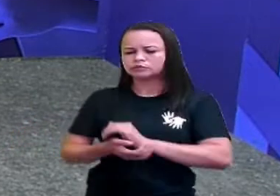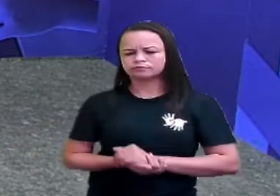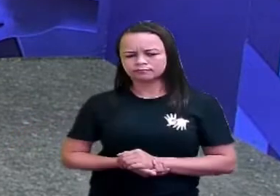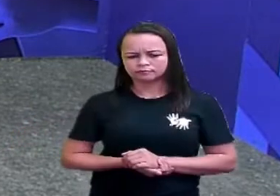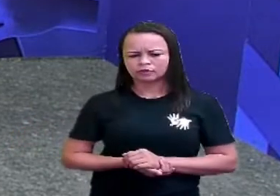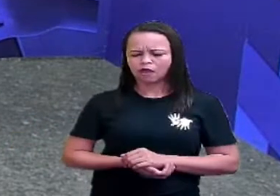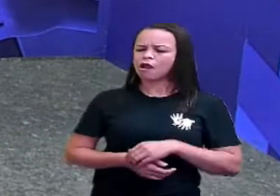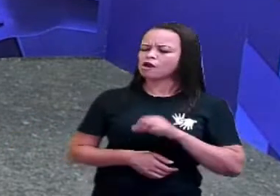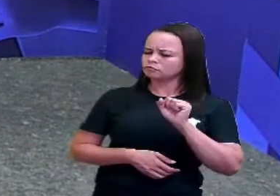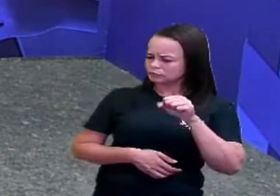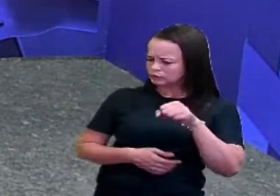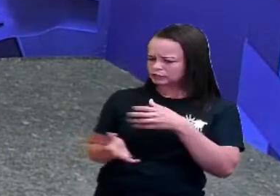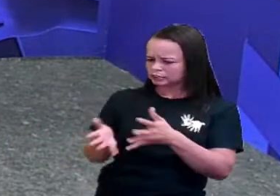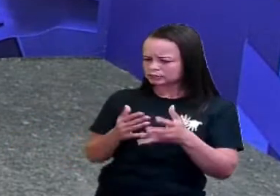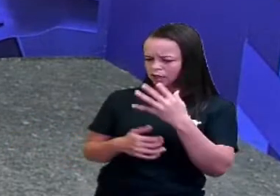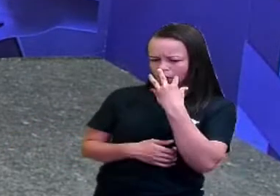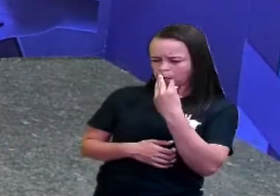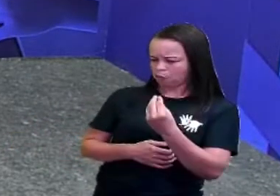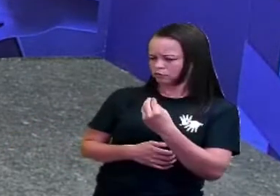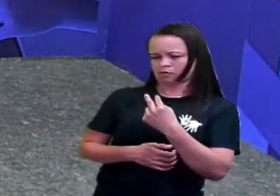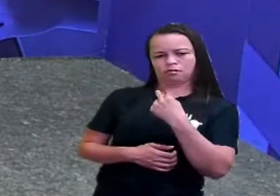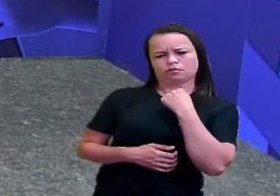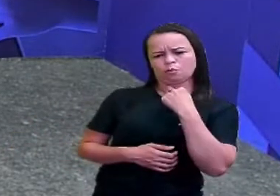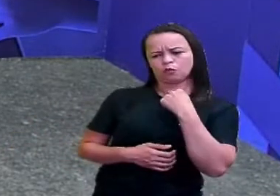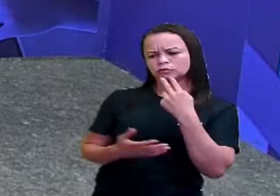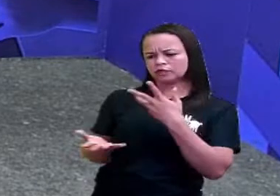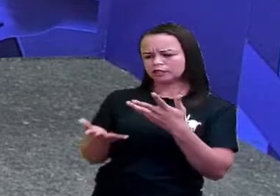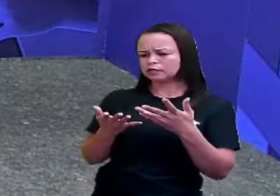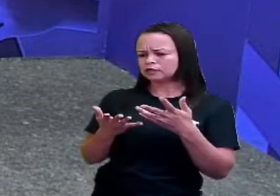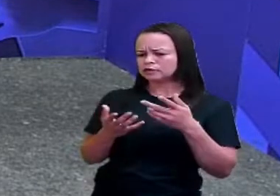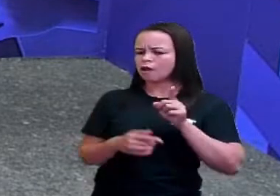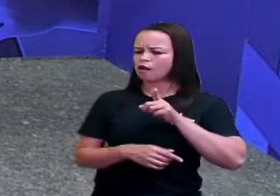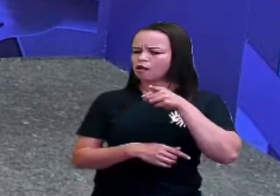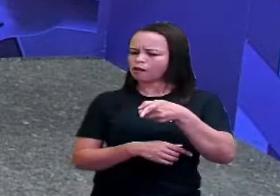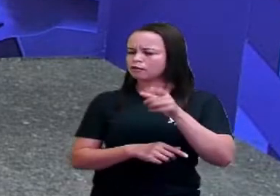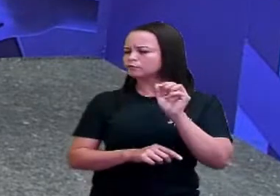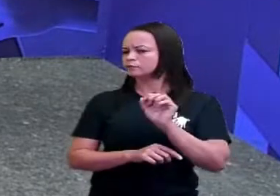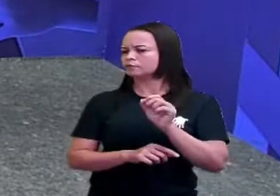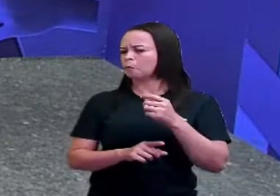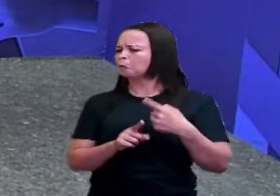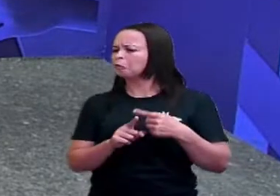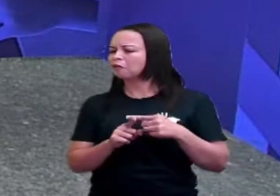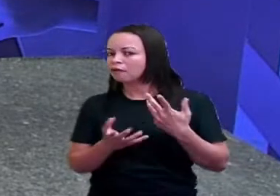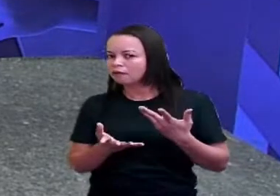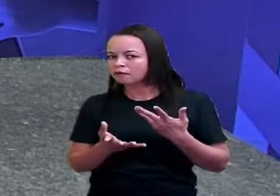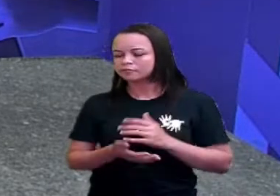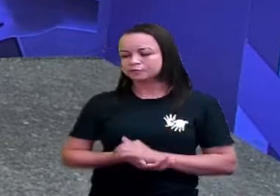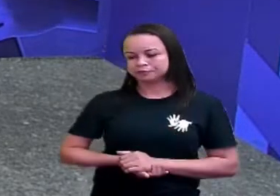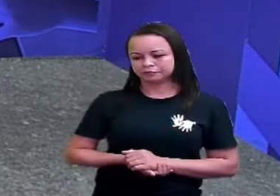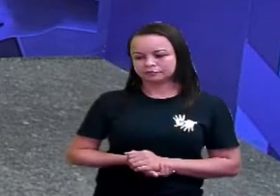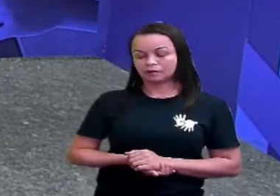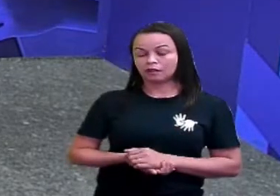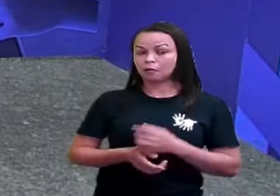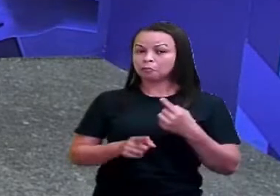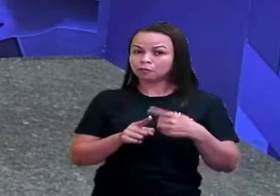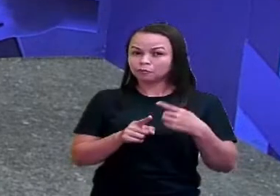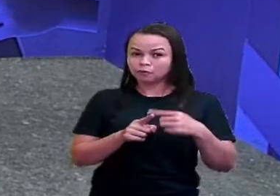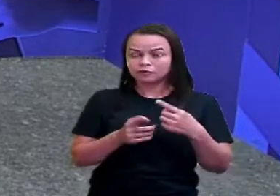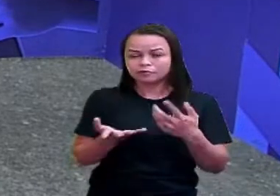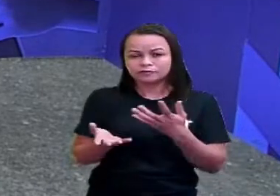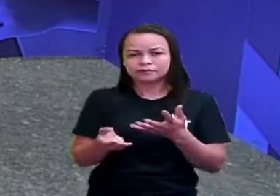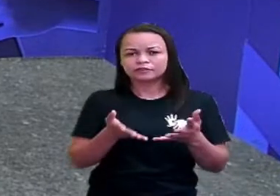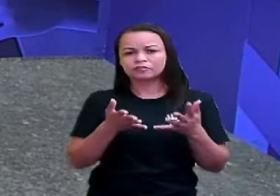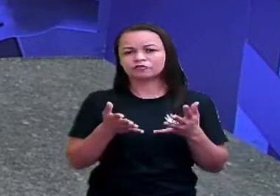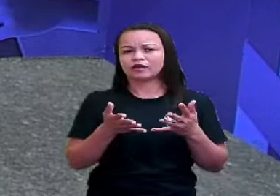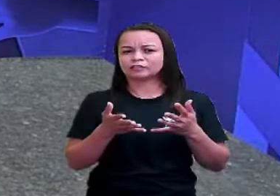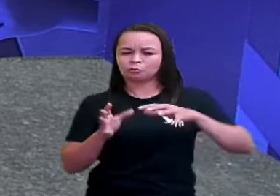dona raposa disse que eu não poderia estar lá. Sabe por quê? Porque eu faço